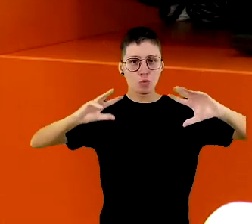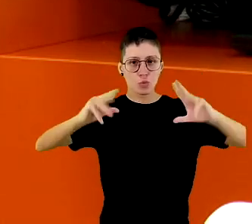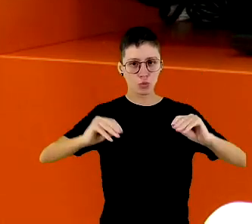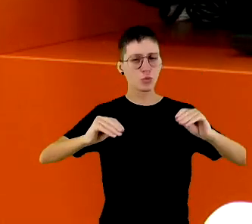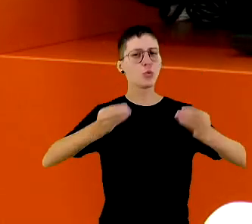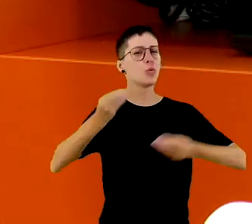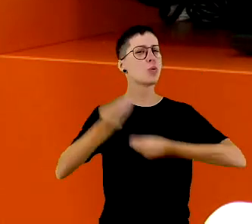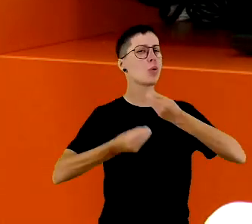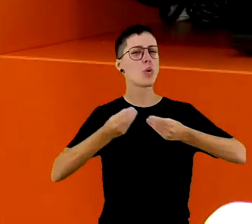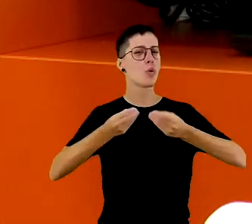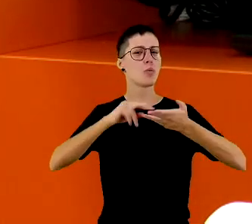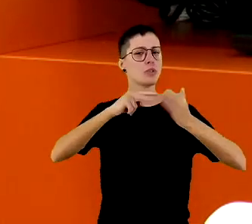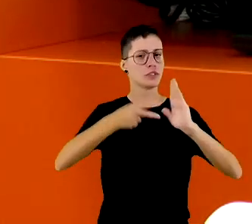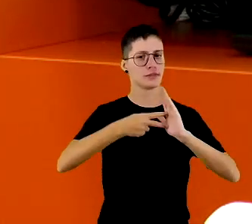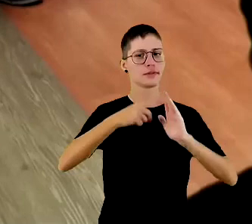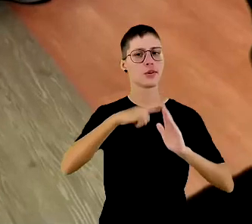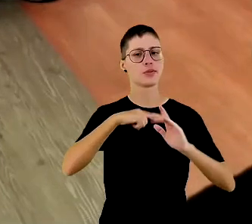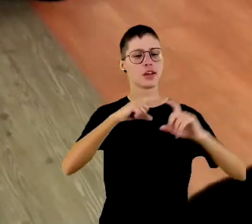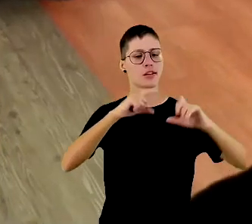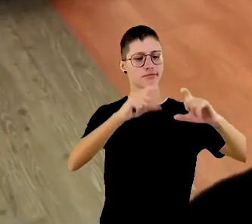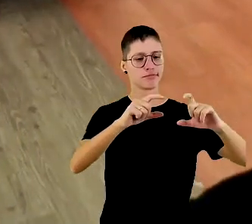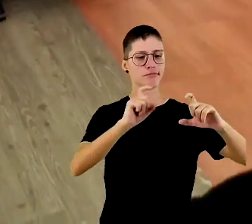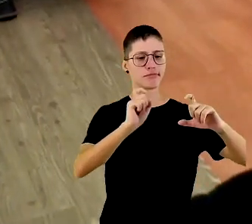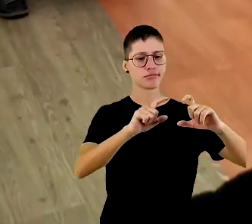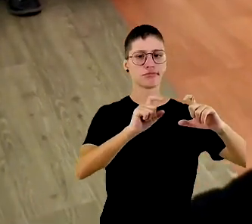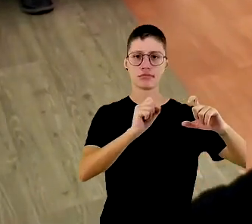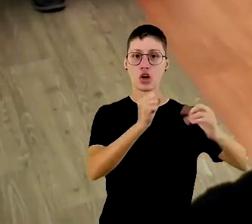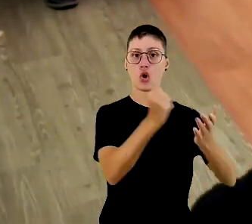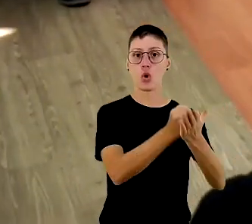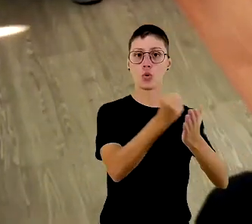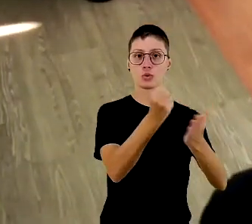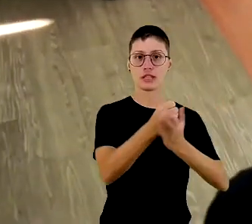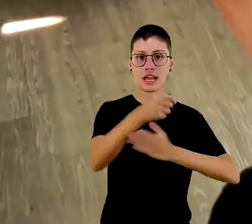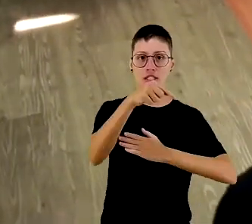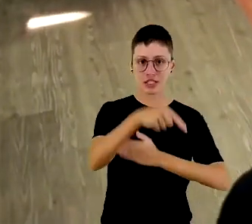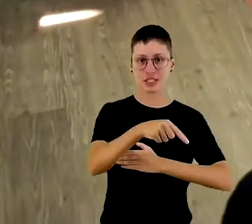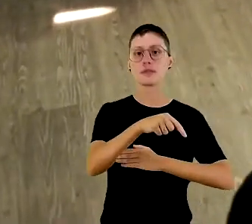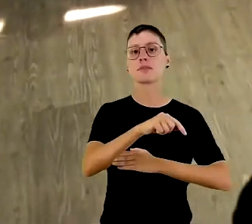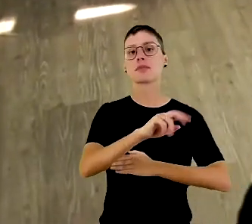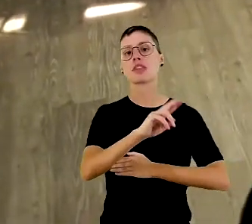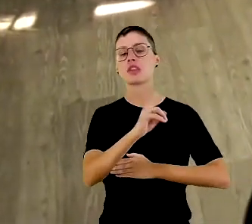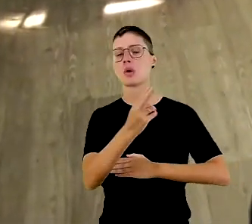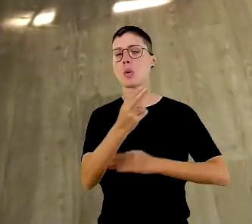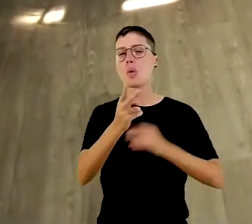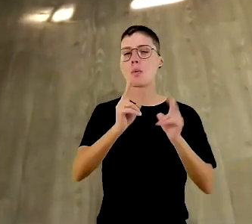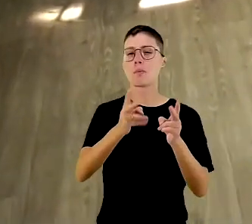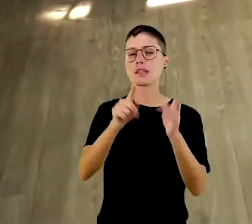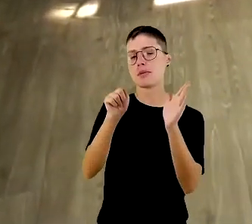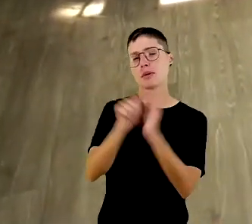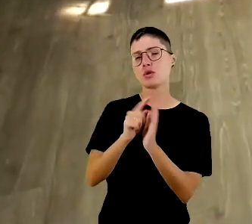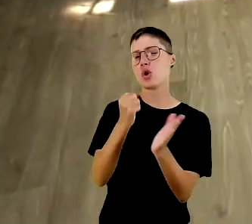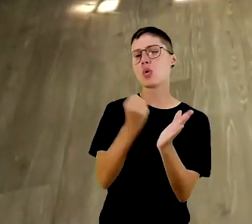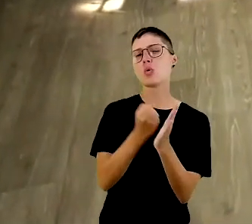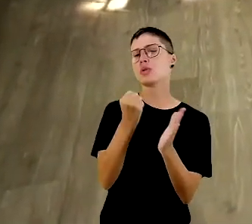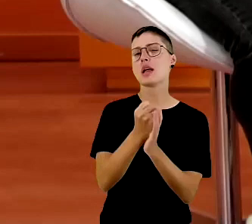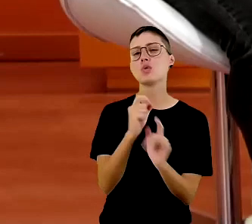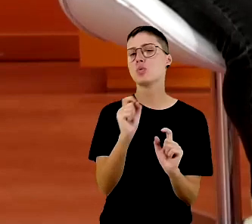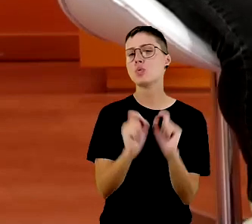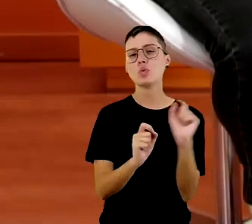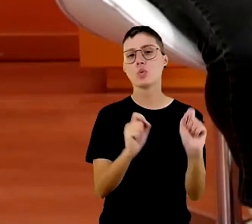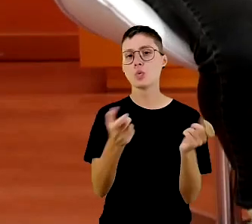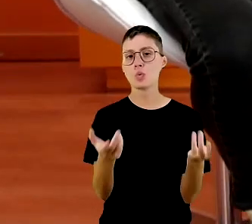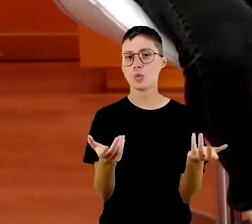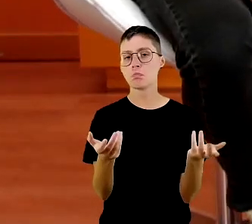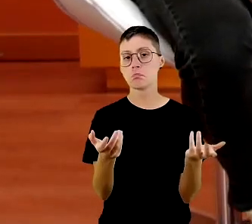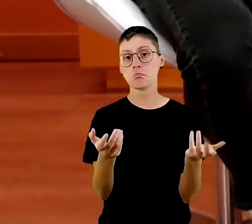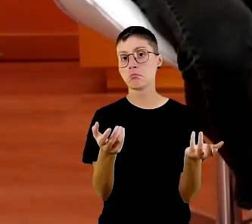ter um botãozinho, contrate aqui. Né? E pegando a pergunta, contrate aqui o quê? Né? Daqui a pouco é